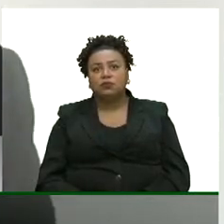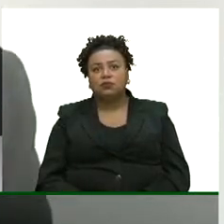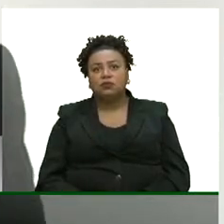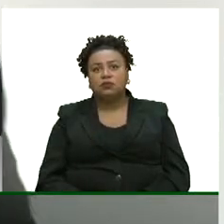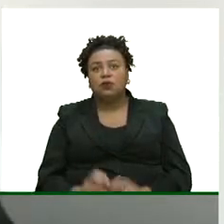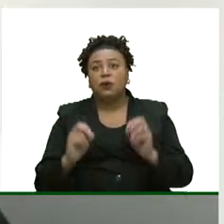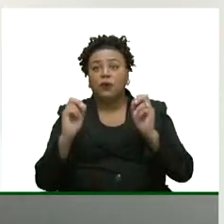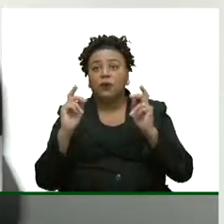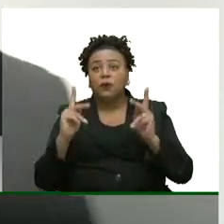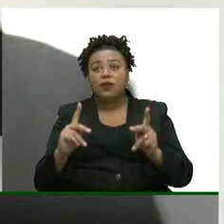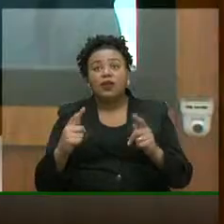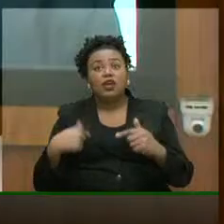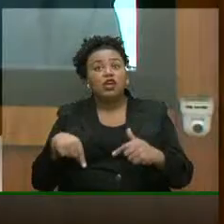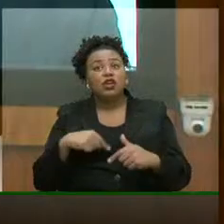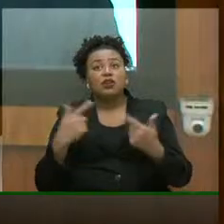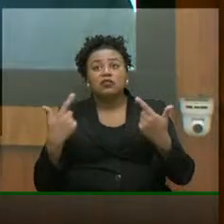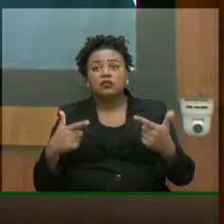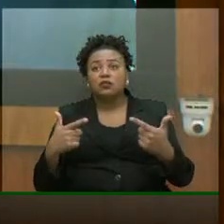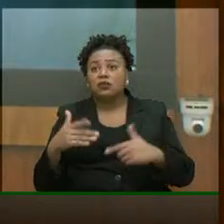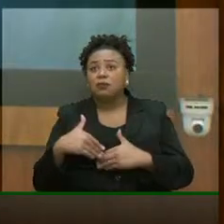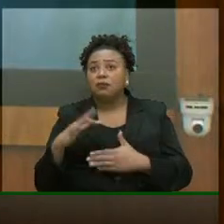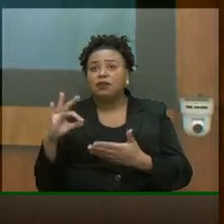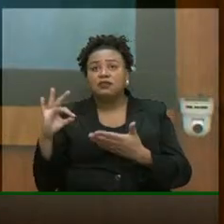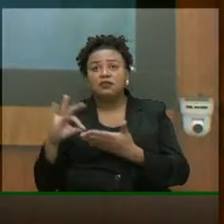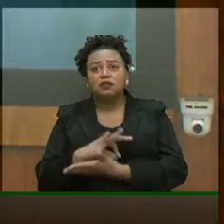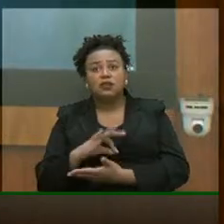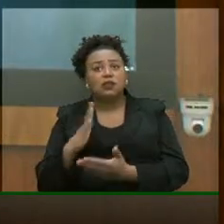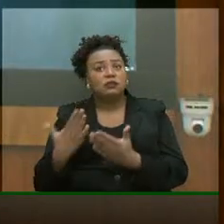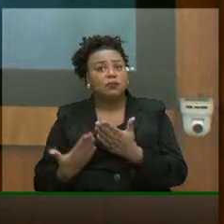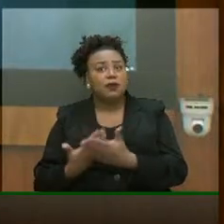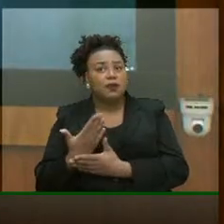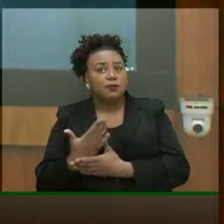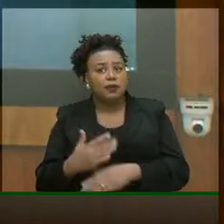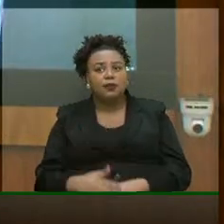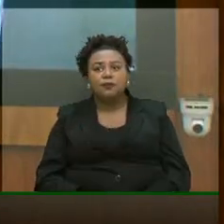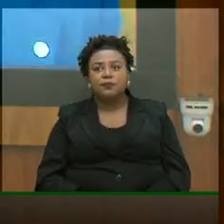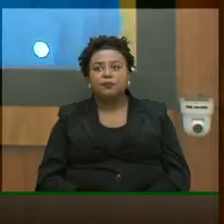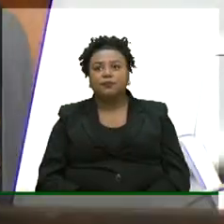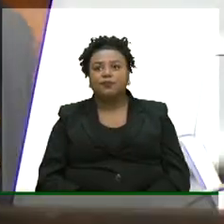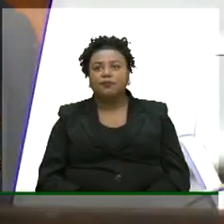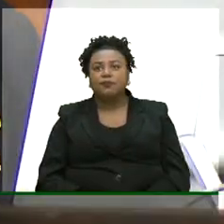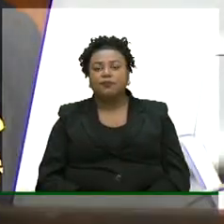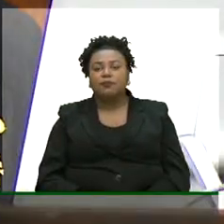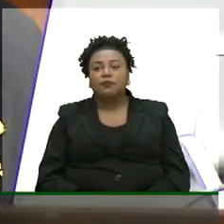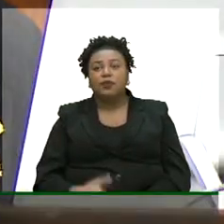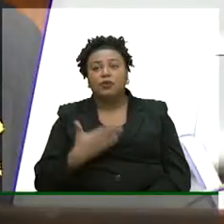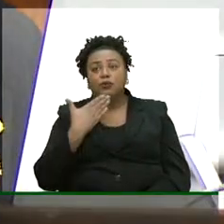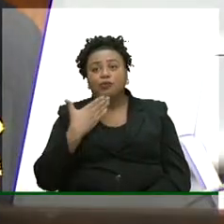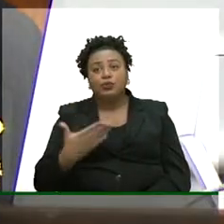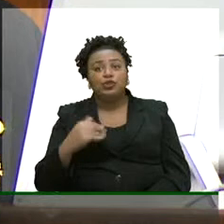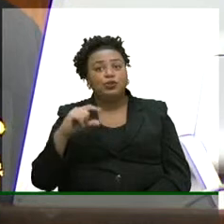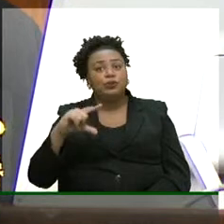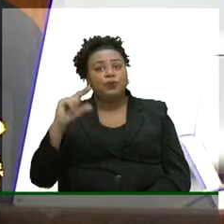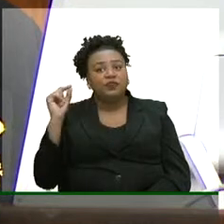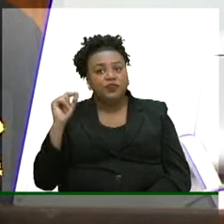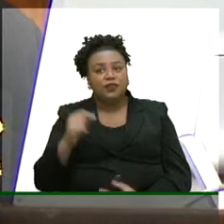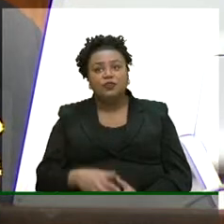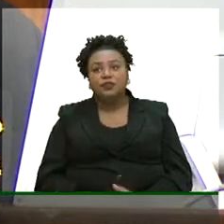Ok, nós não temos mais inscritos para encaminhar o requerimento de